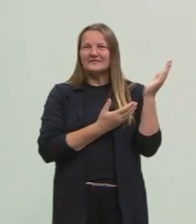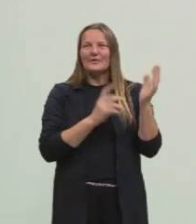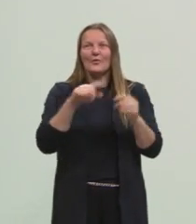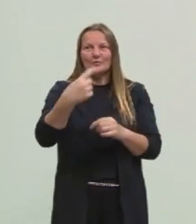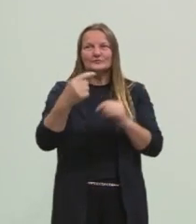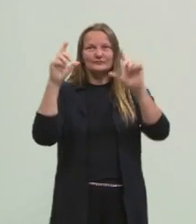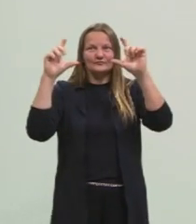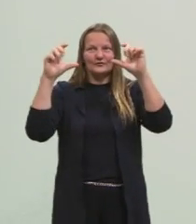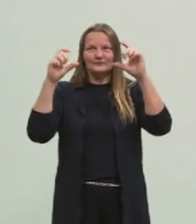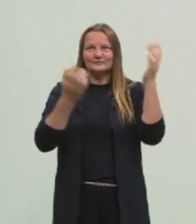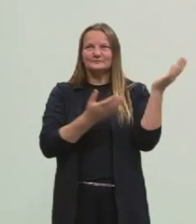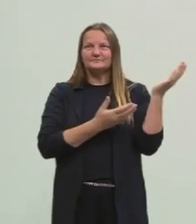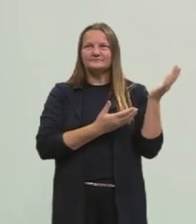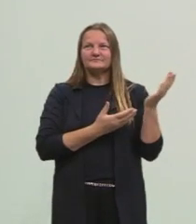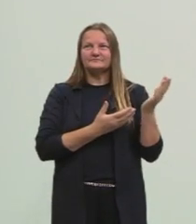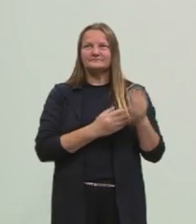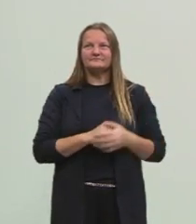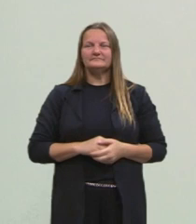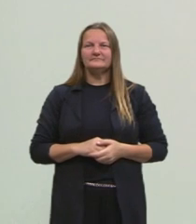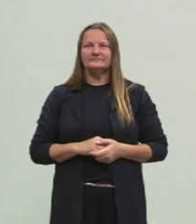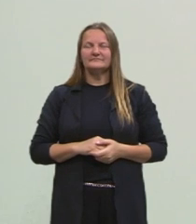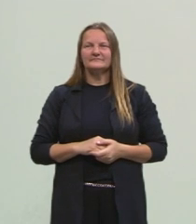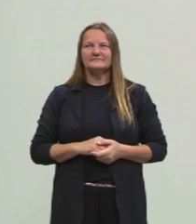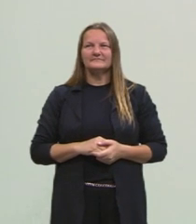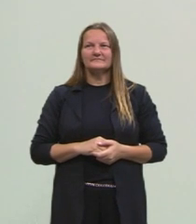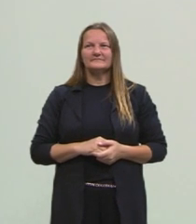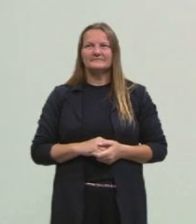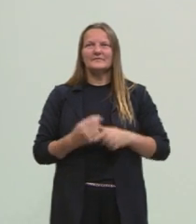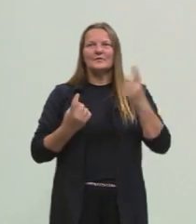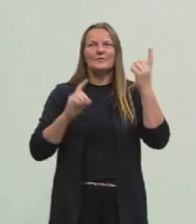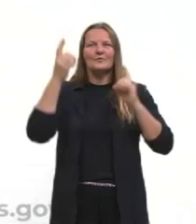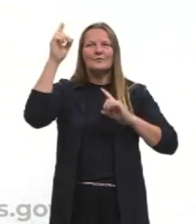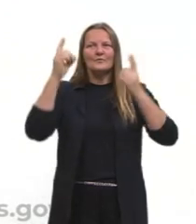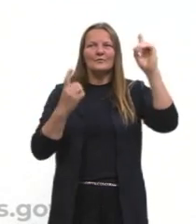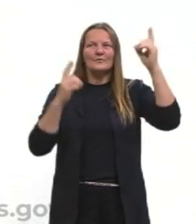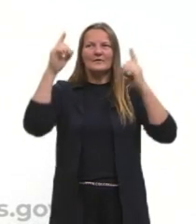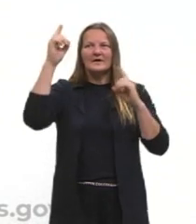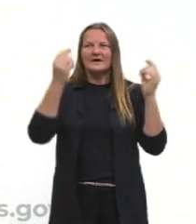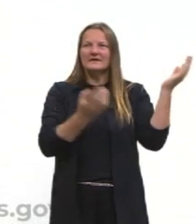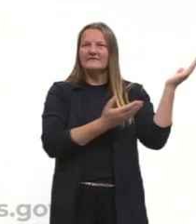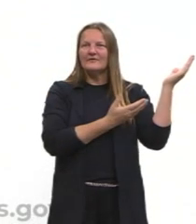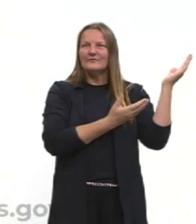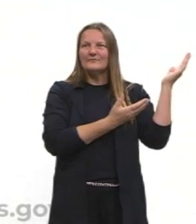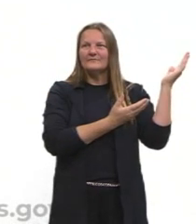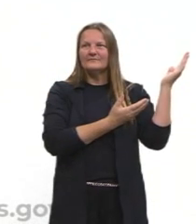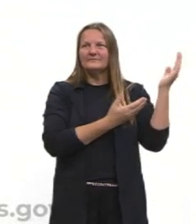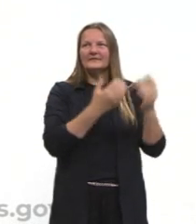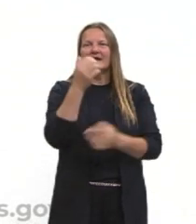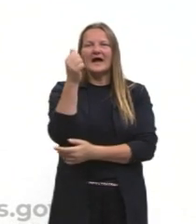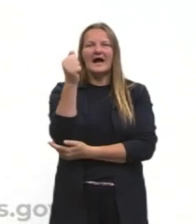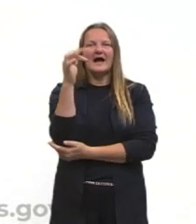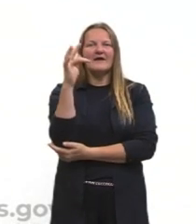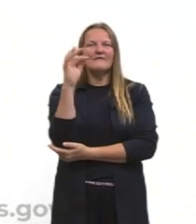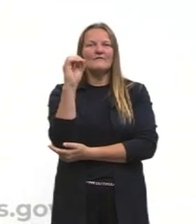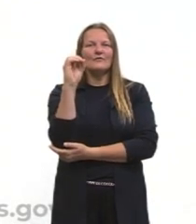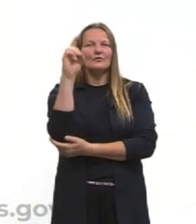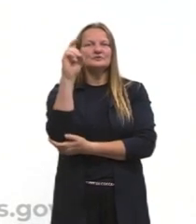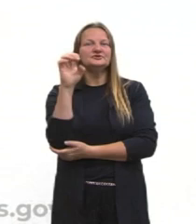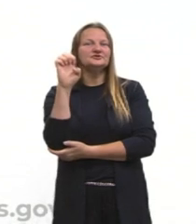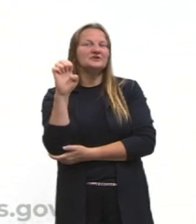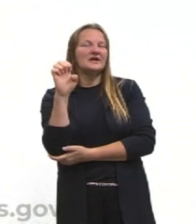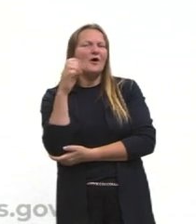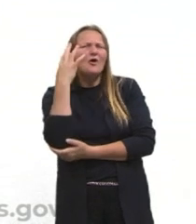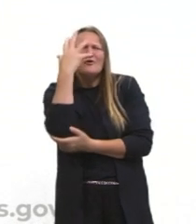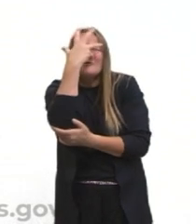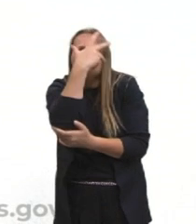slide e aqui tem o nosso carnaval brasileiro o afoxé olha que